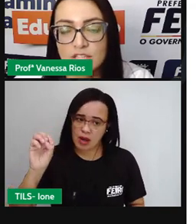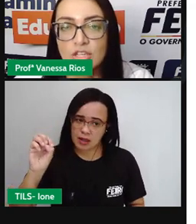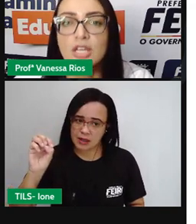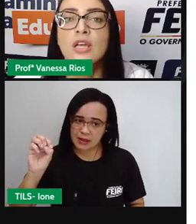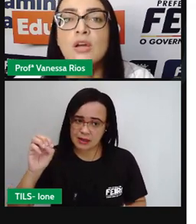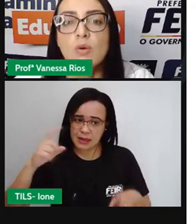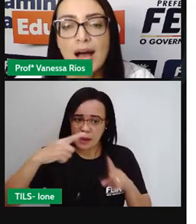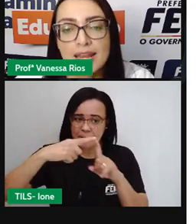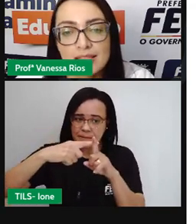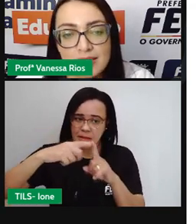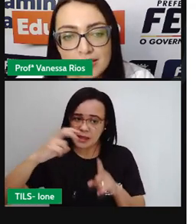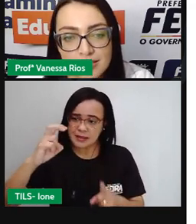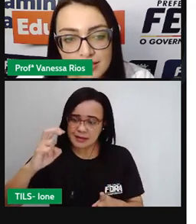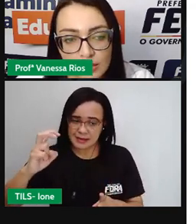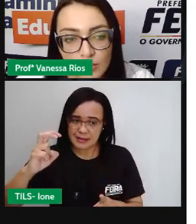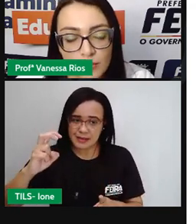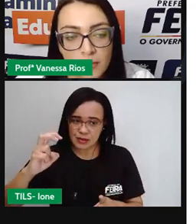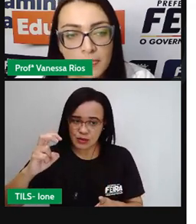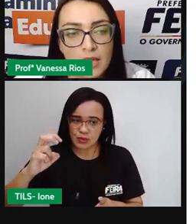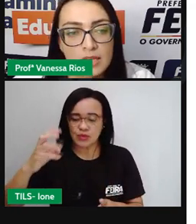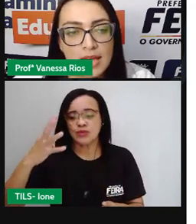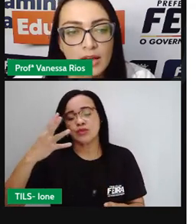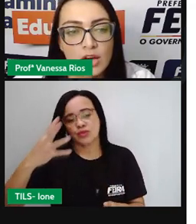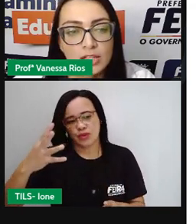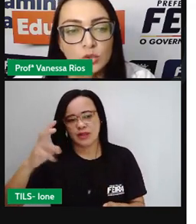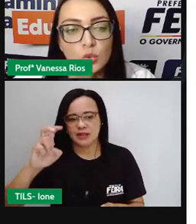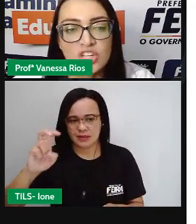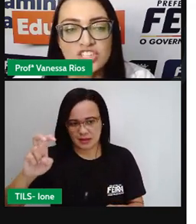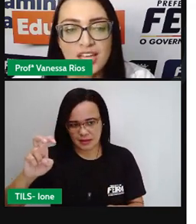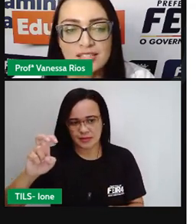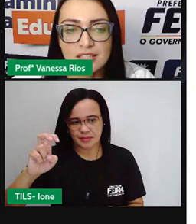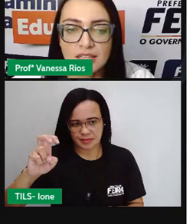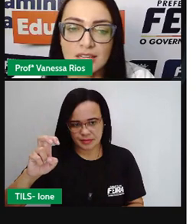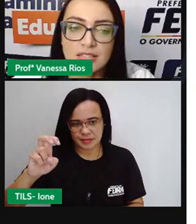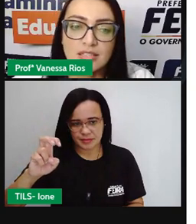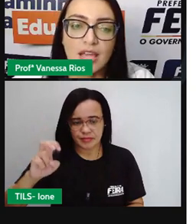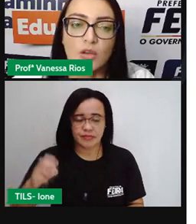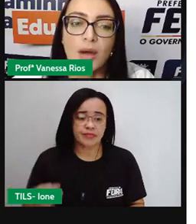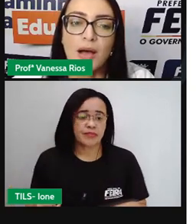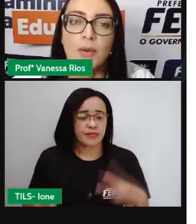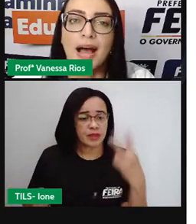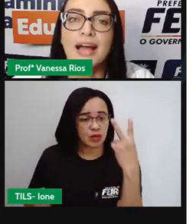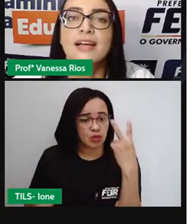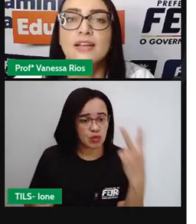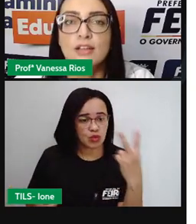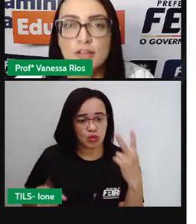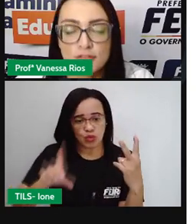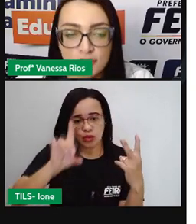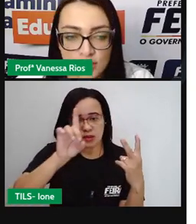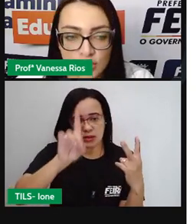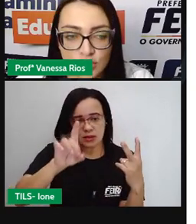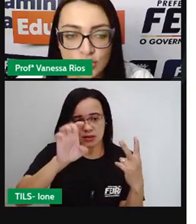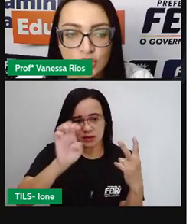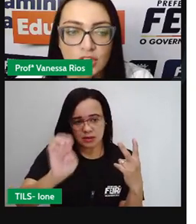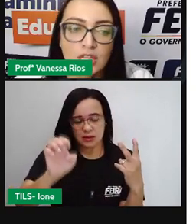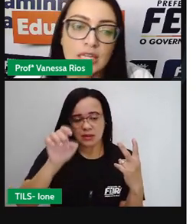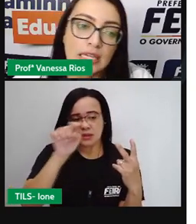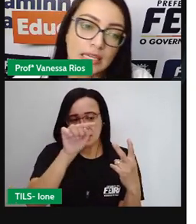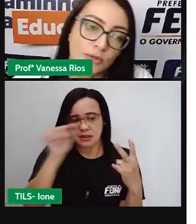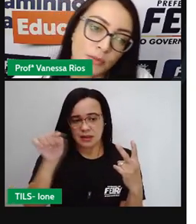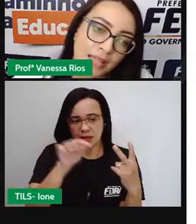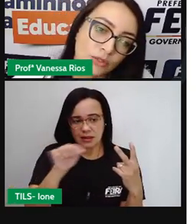equivalente? 45. E agora, 2 dezenas, que é igual a 20.